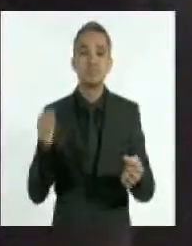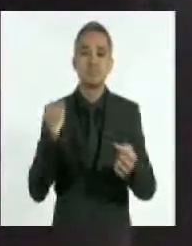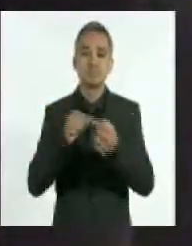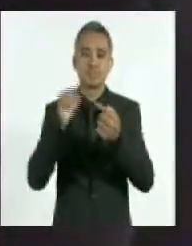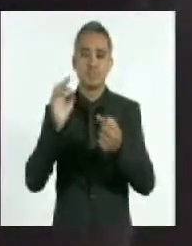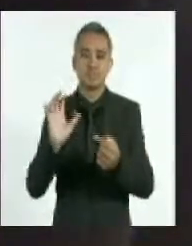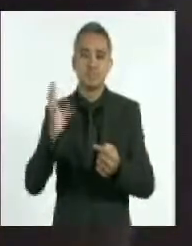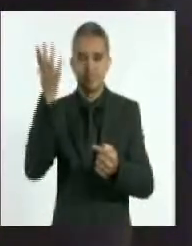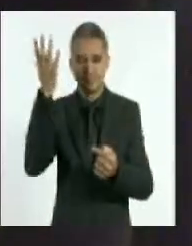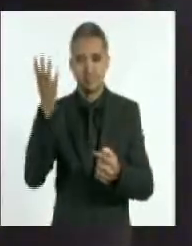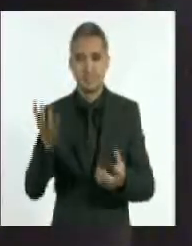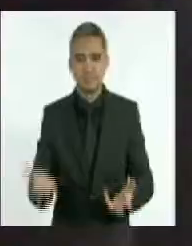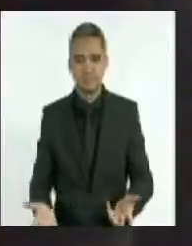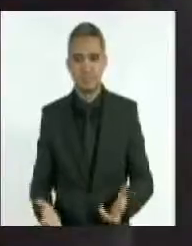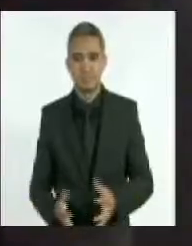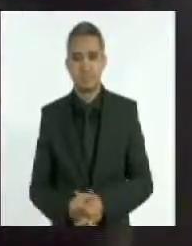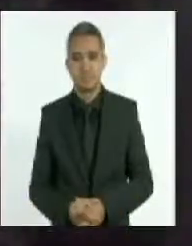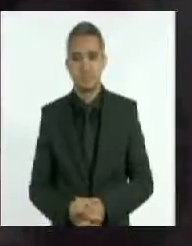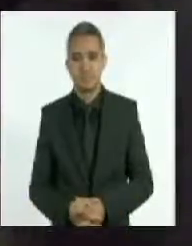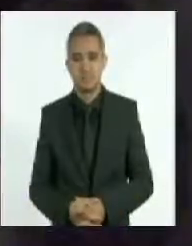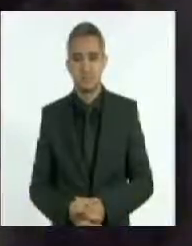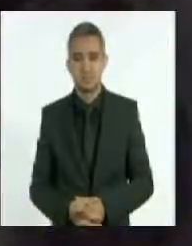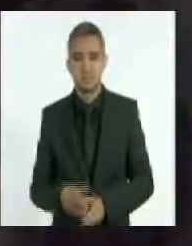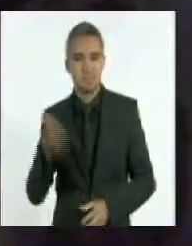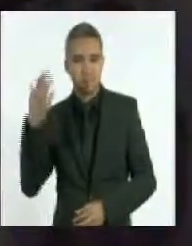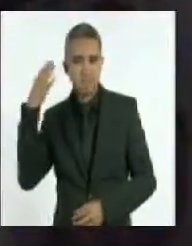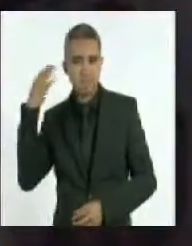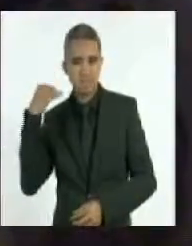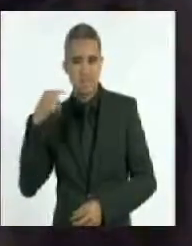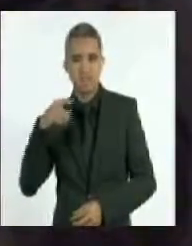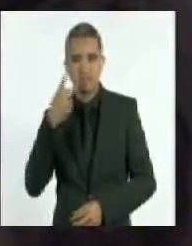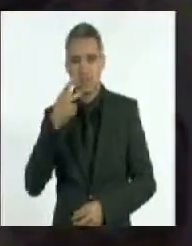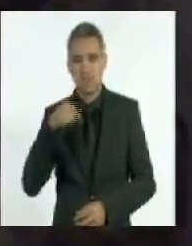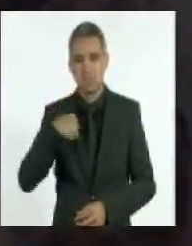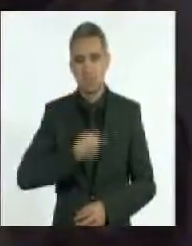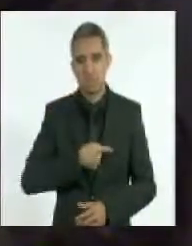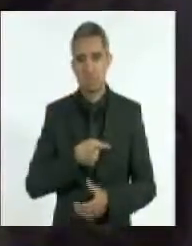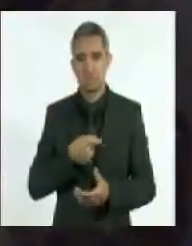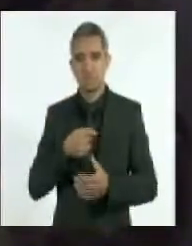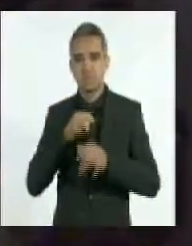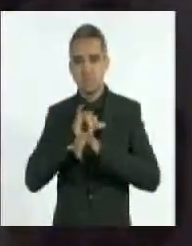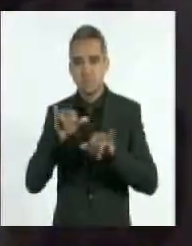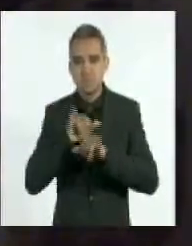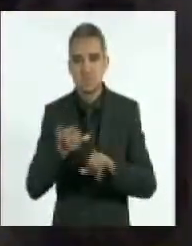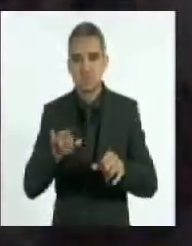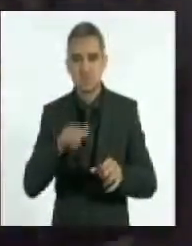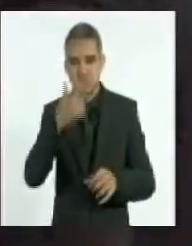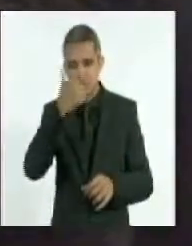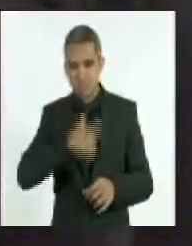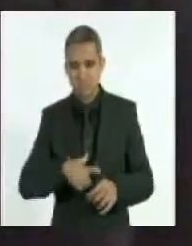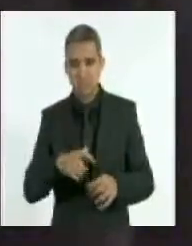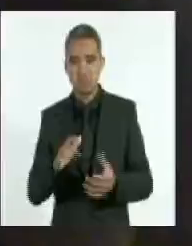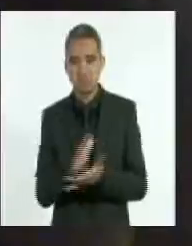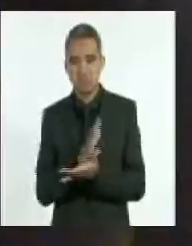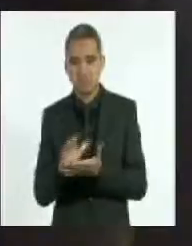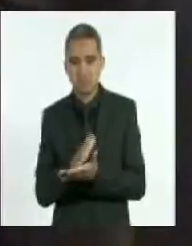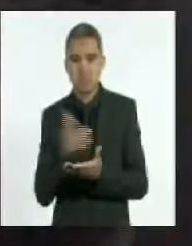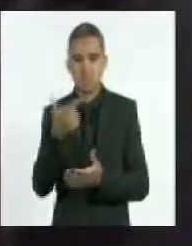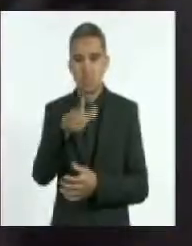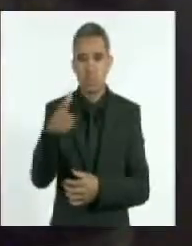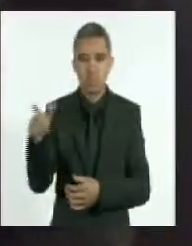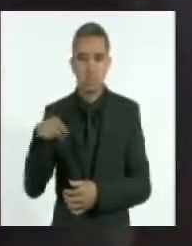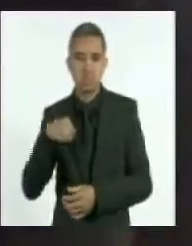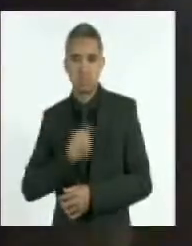não quiséssemos, como a imprensa da época dizia, que nós éramos, eu e outros companheiros, é porque nós não